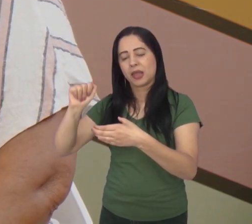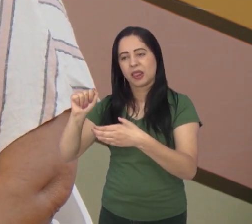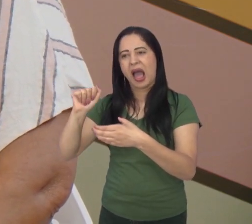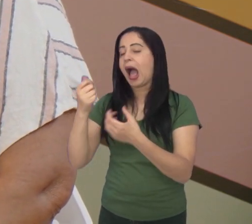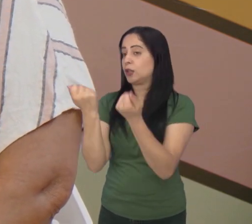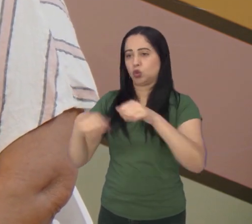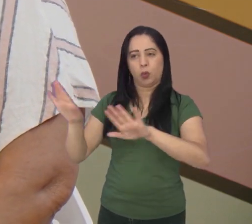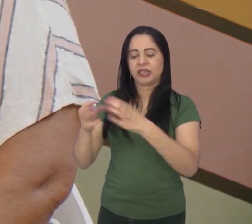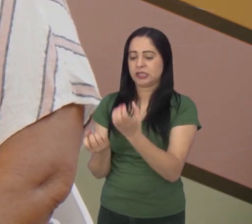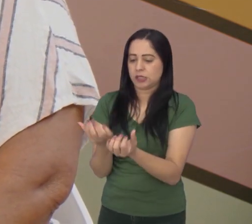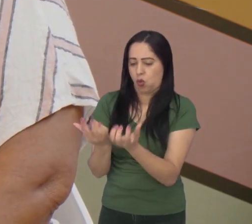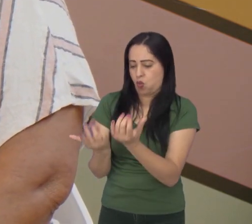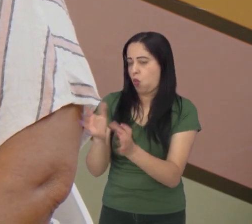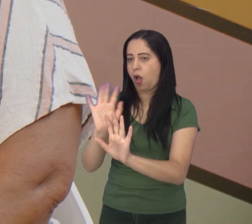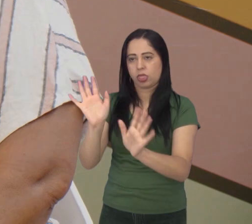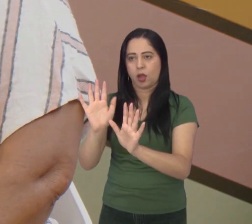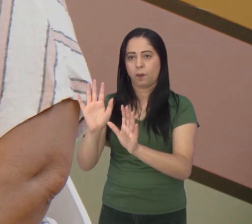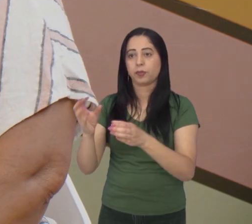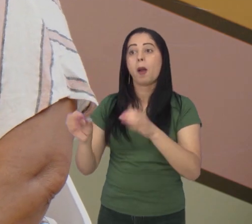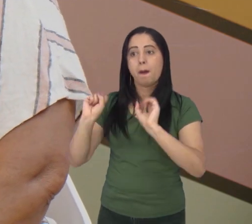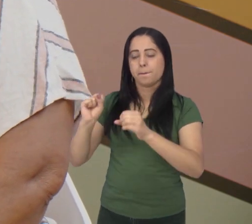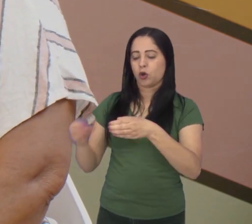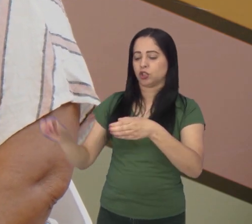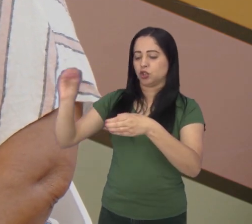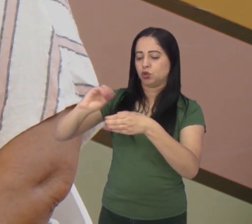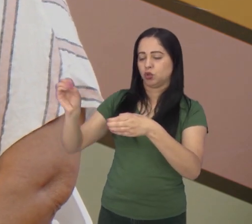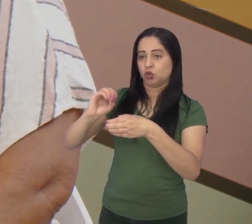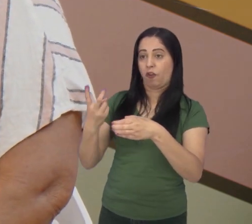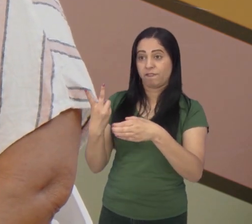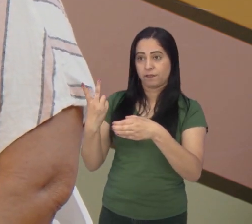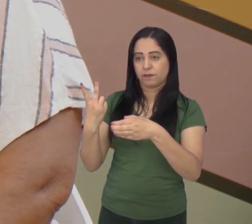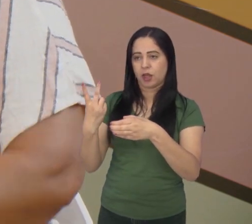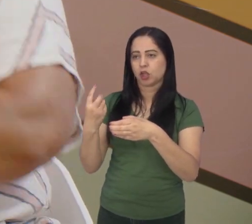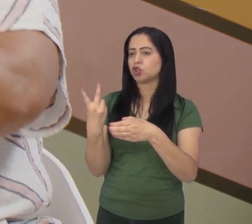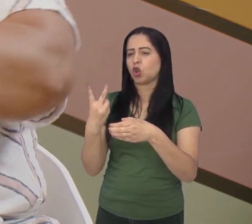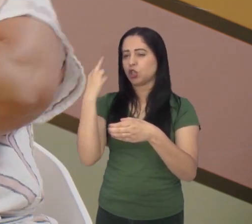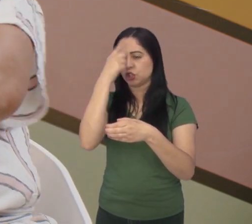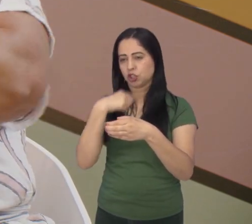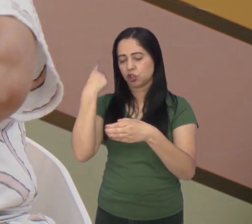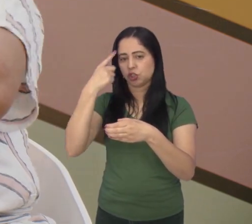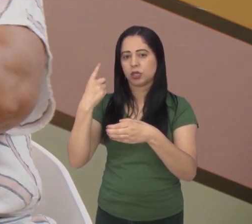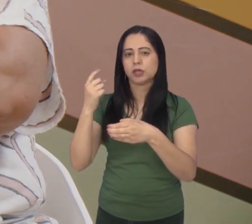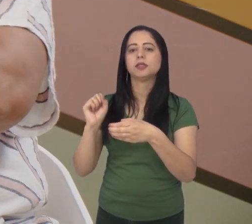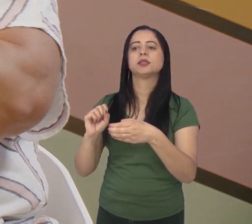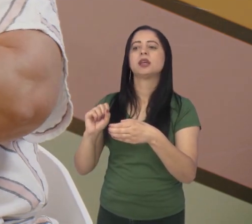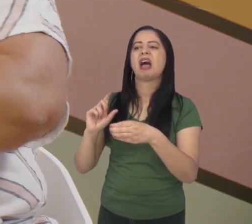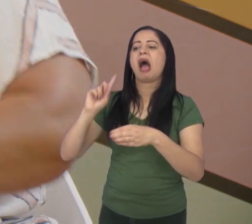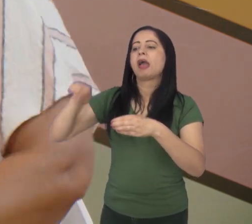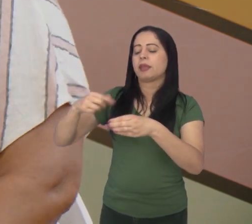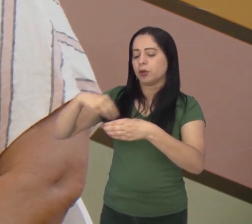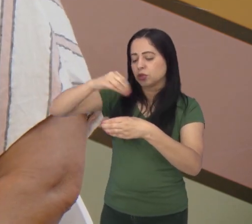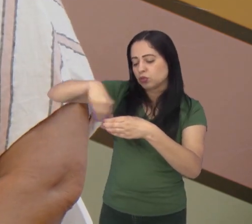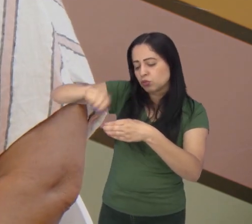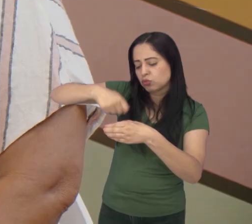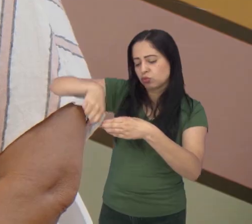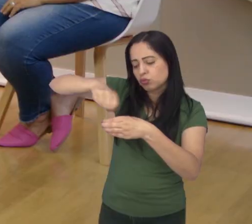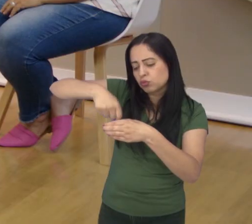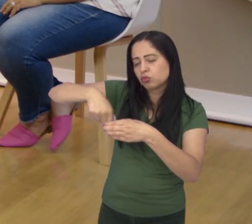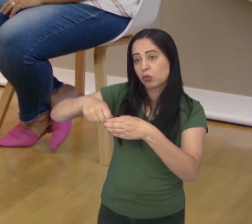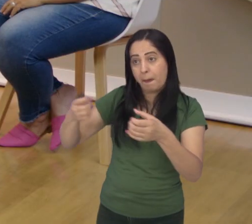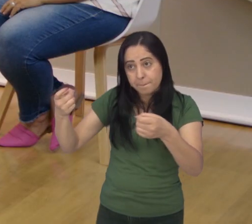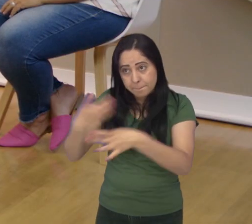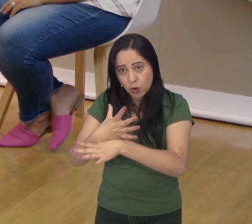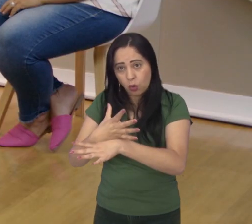não preciso ferver. Deixo de molho 24 horas de um dia para o outro e de vez em quando eu dou uma misturada nela ali.